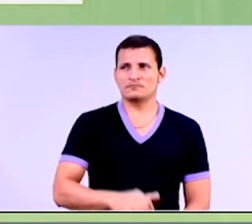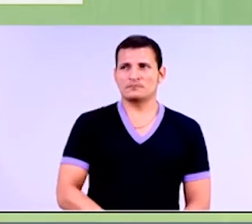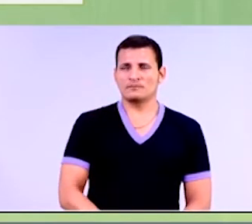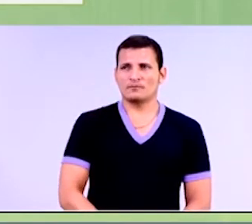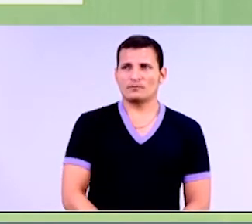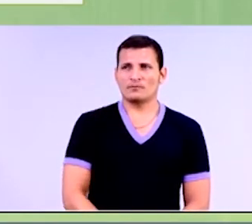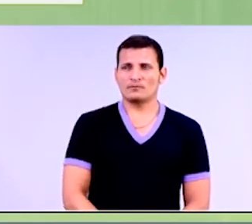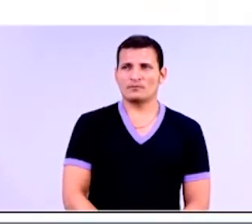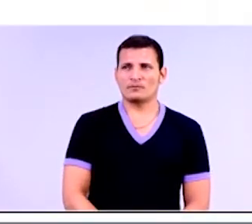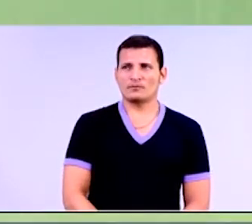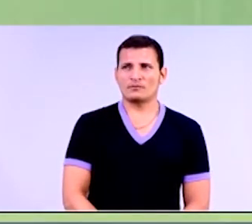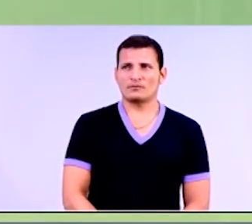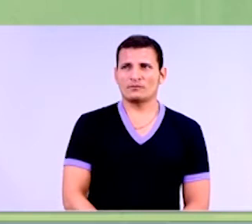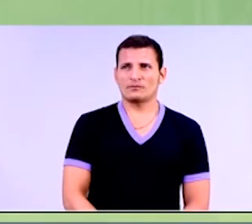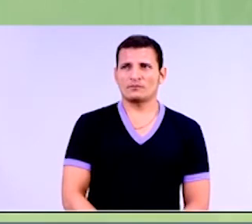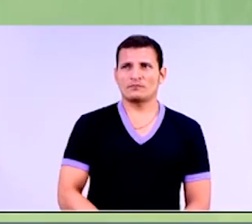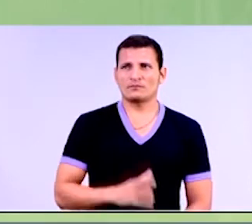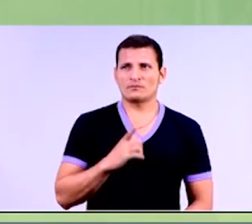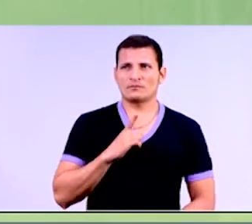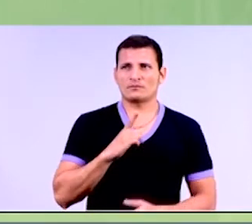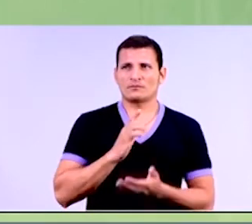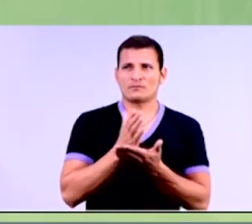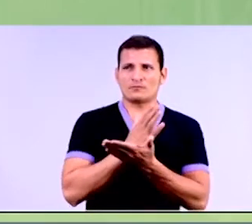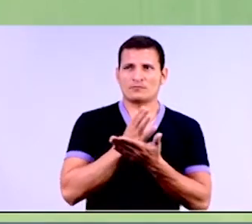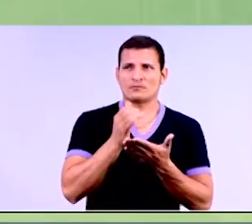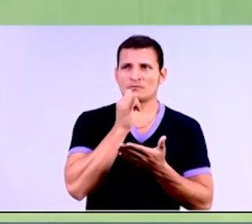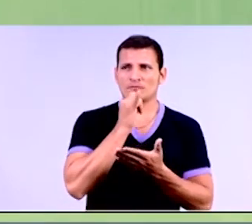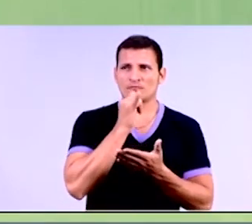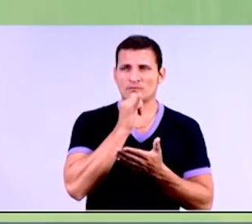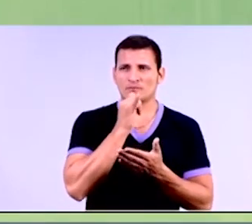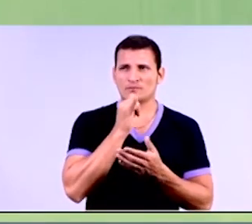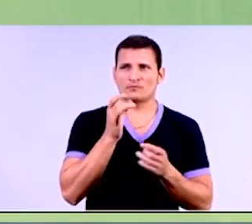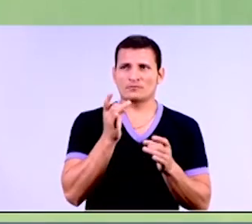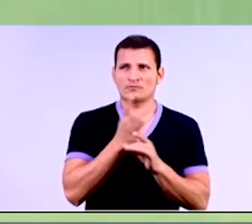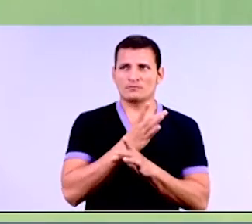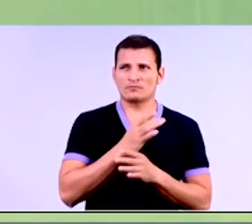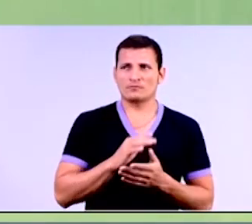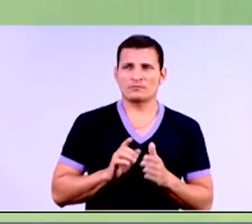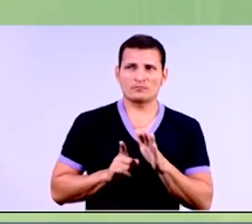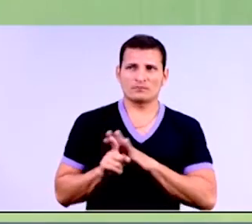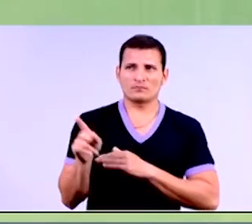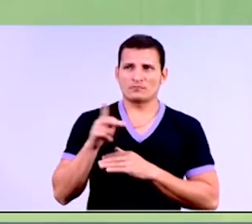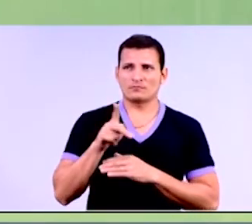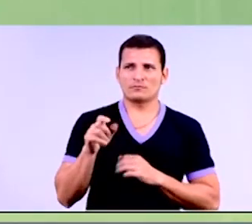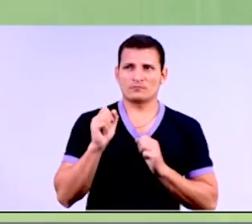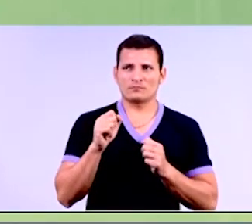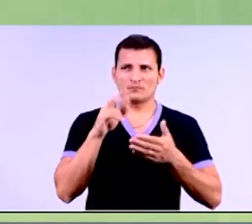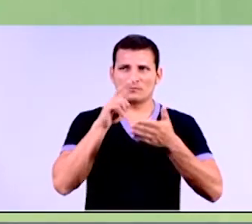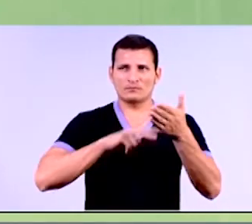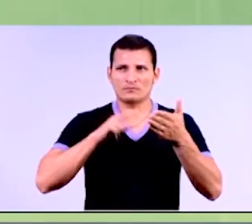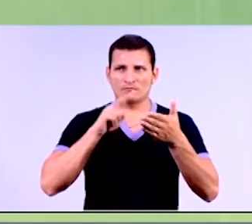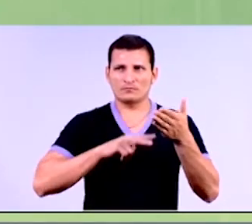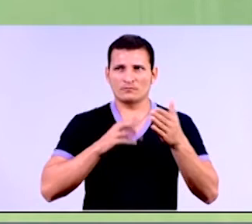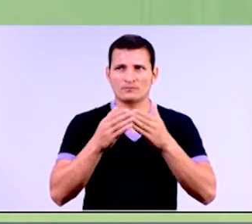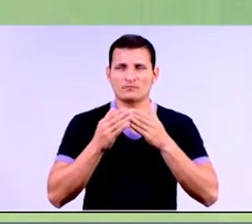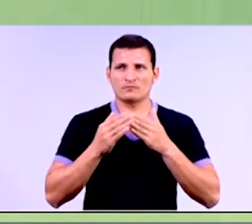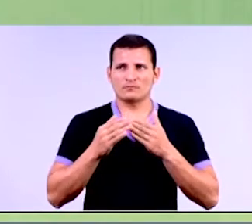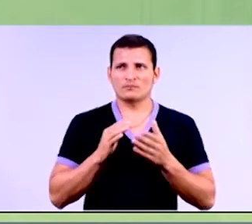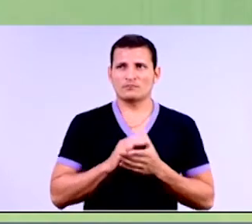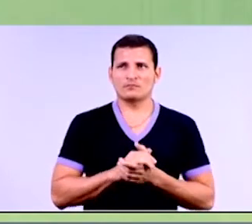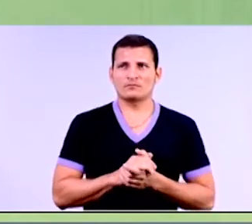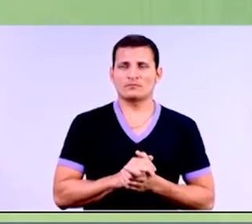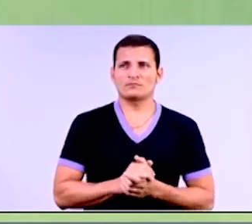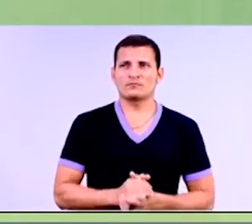ou eles estão. Nós temos alguns exemplos aqui para encerrarmos. Professora Leide, você poderia ler para a gente, por favor? Are